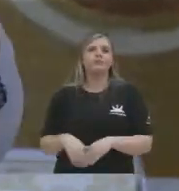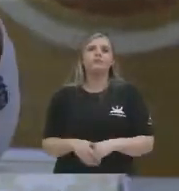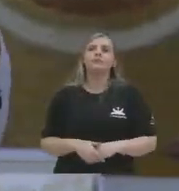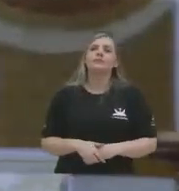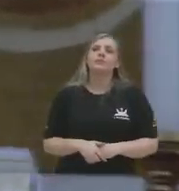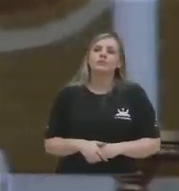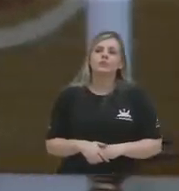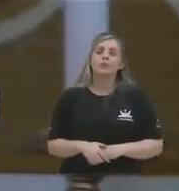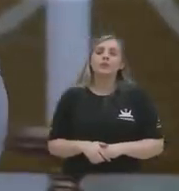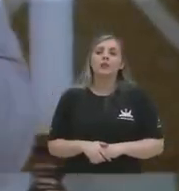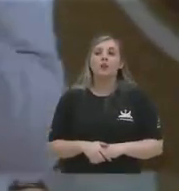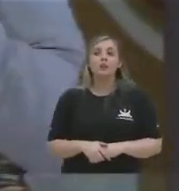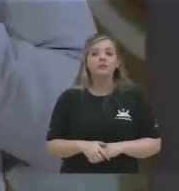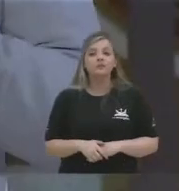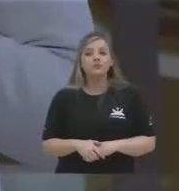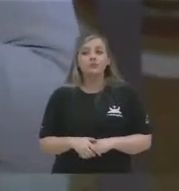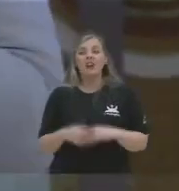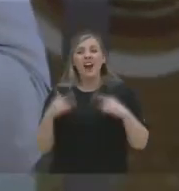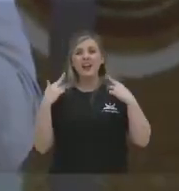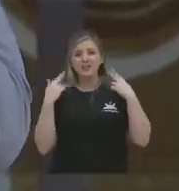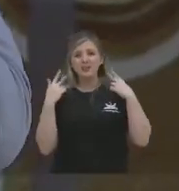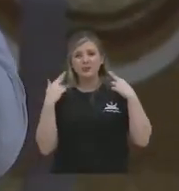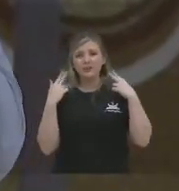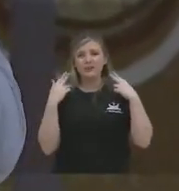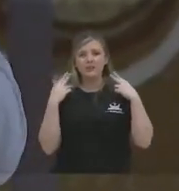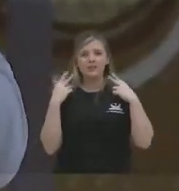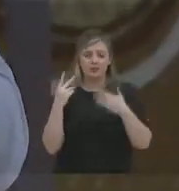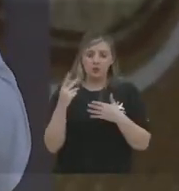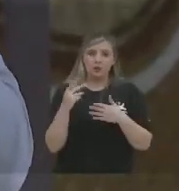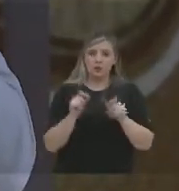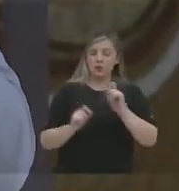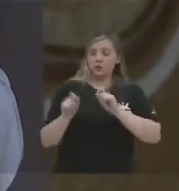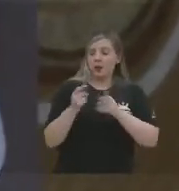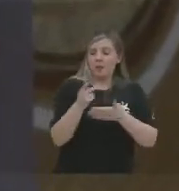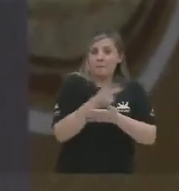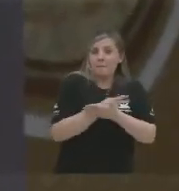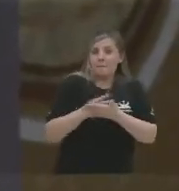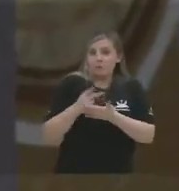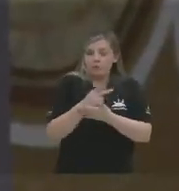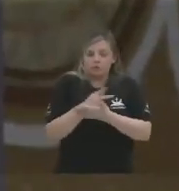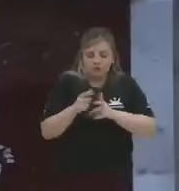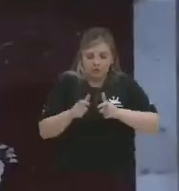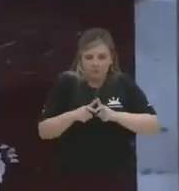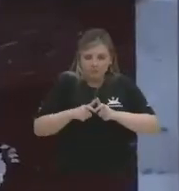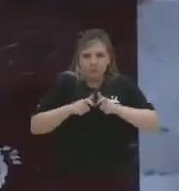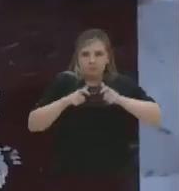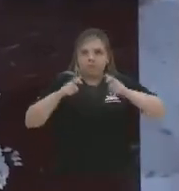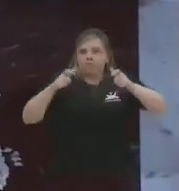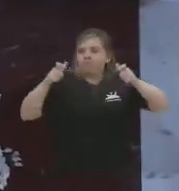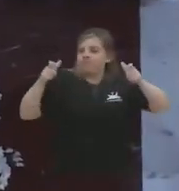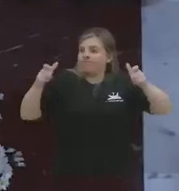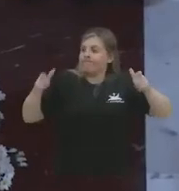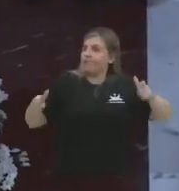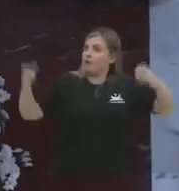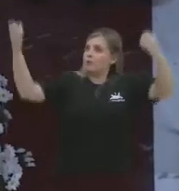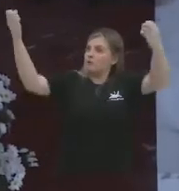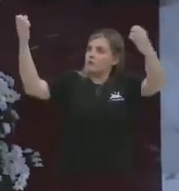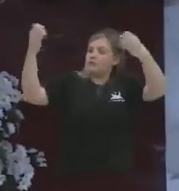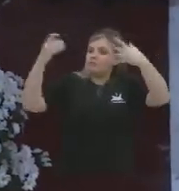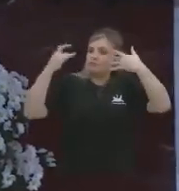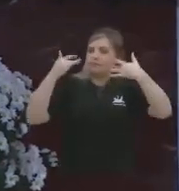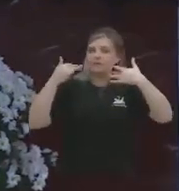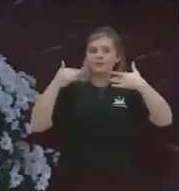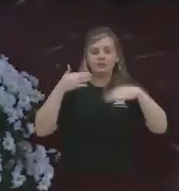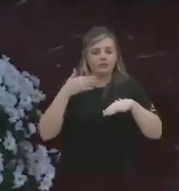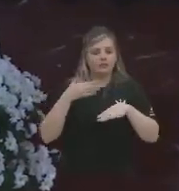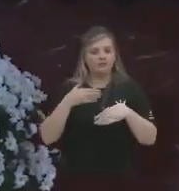Só que a diferença de quem busca é uma abertura maior para que a graça entre. Aquele que não